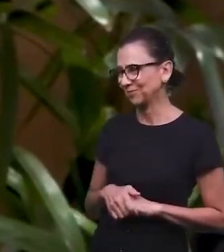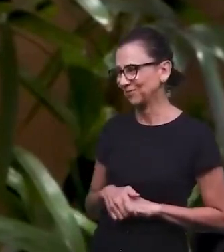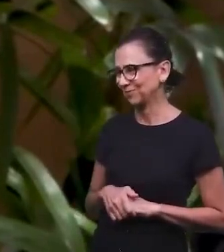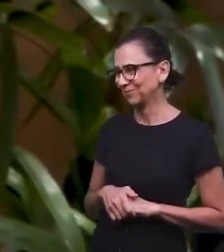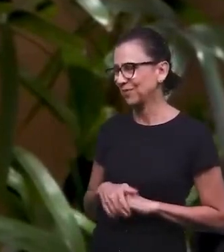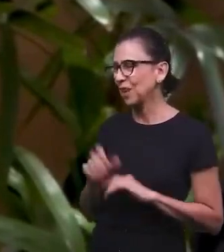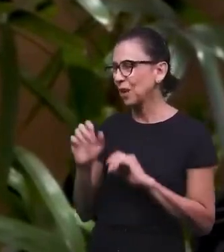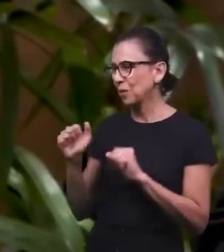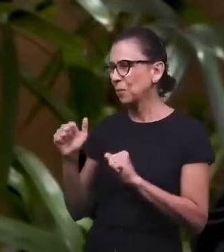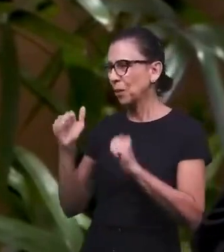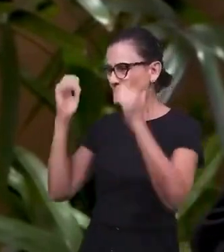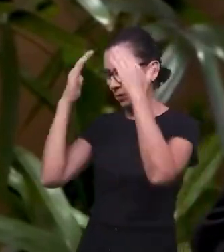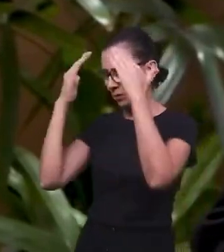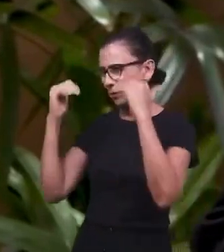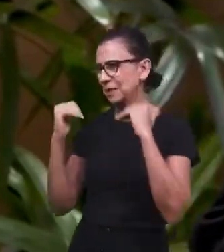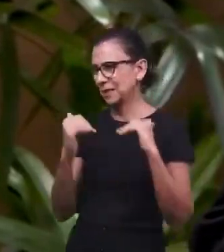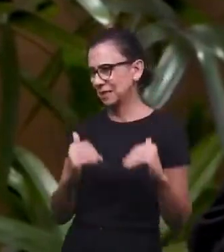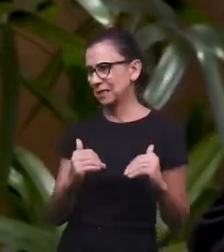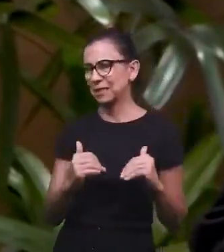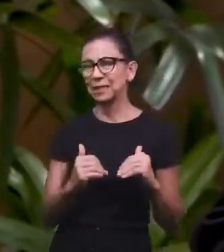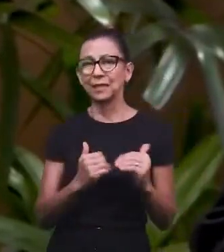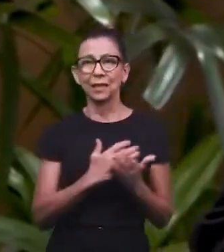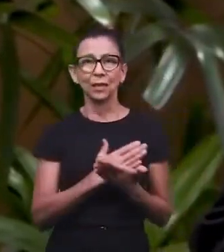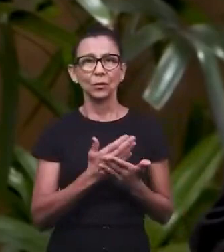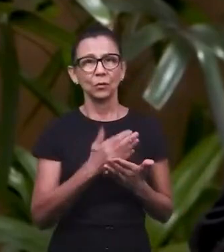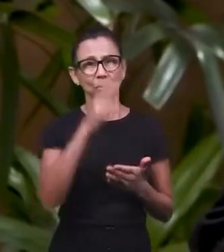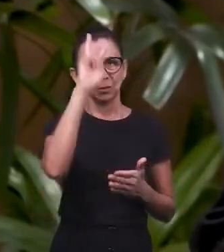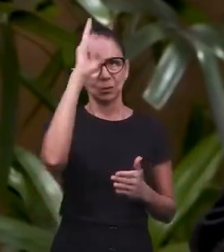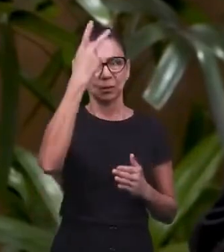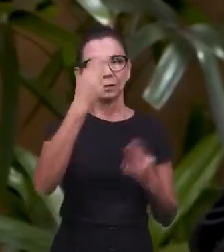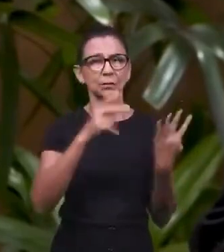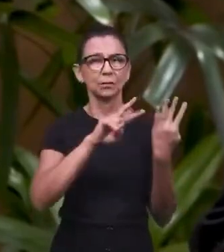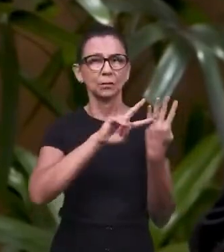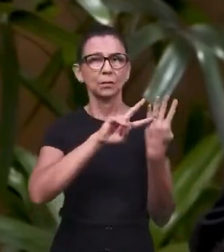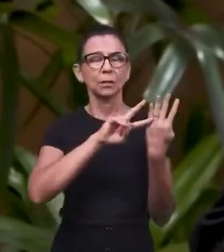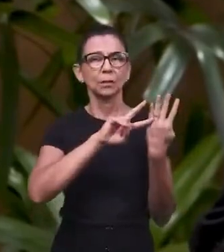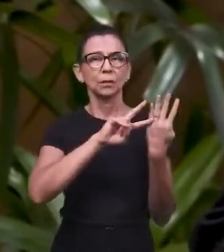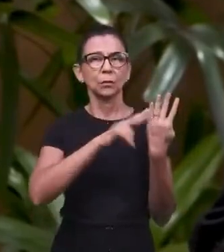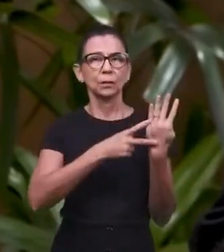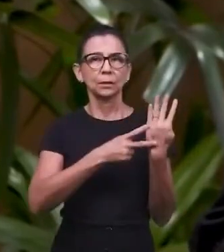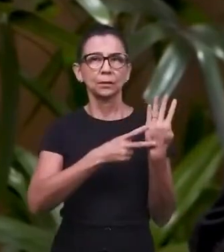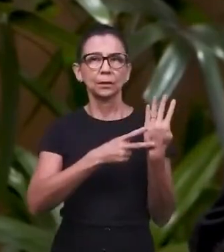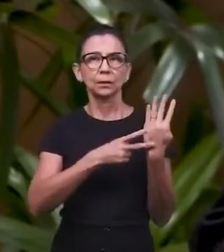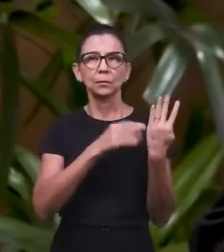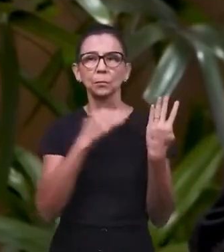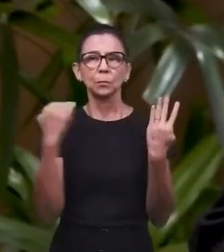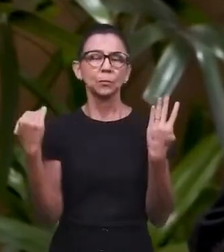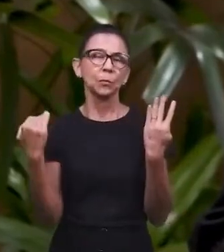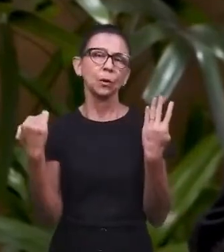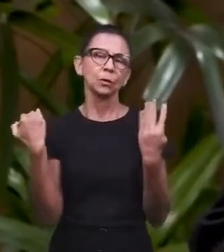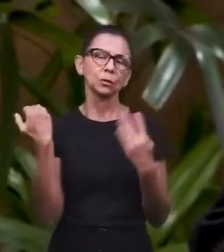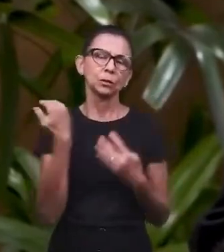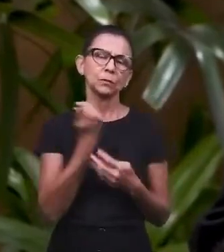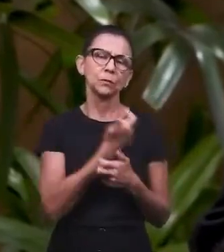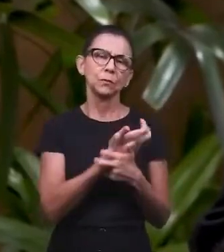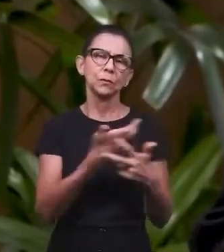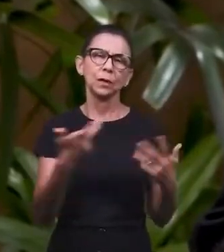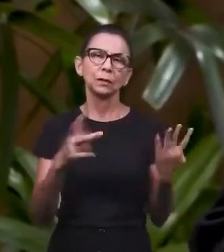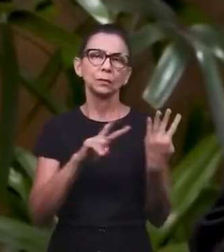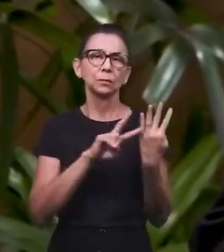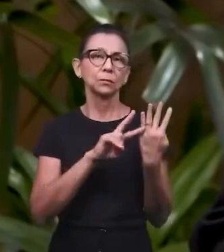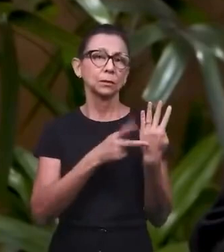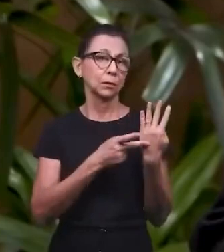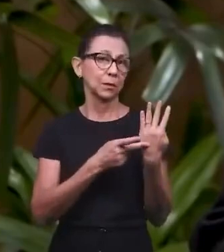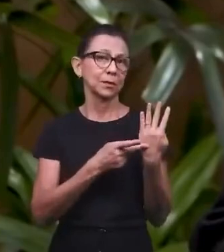rebelião e essa rebelião teve uma consequência que foi a morte e tantas outras consequências que nós